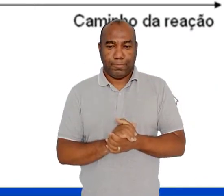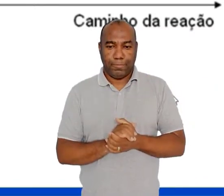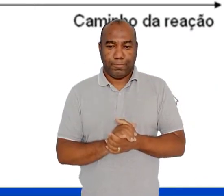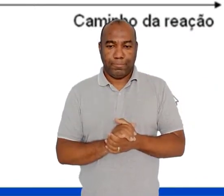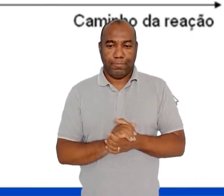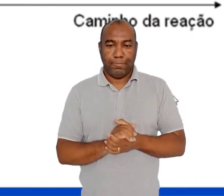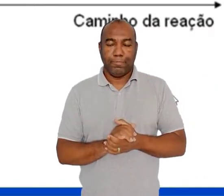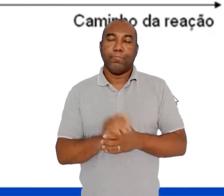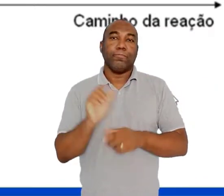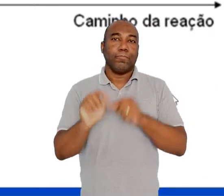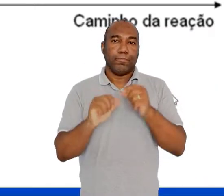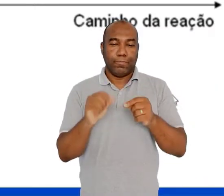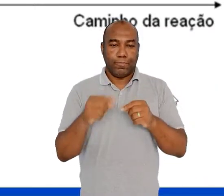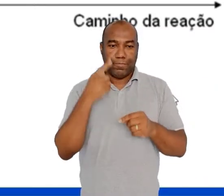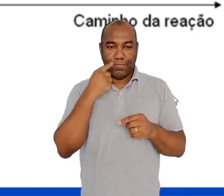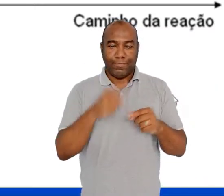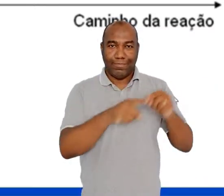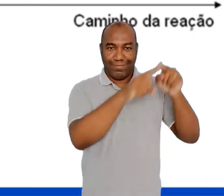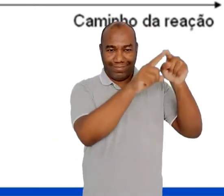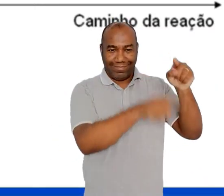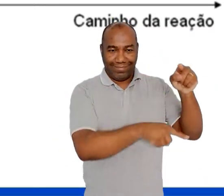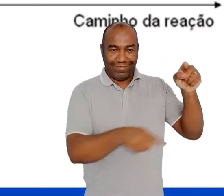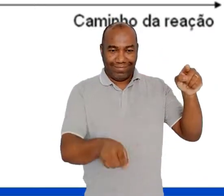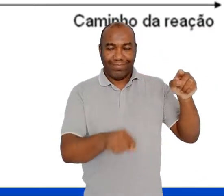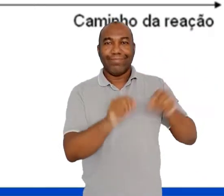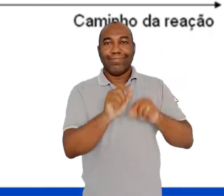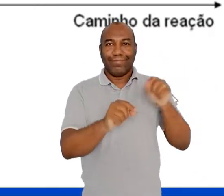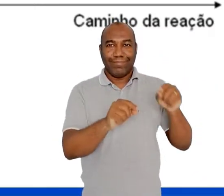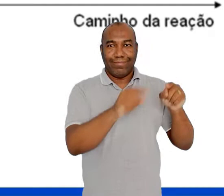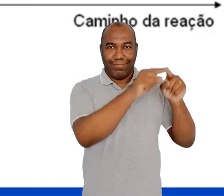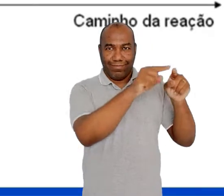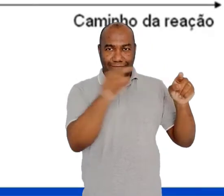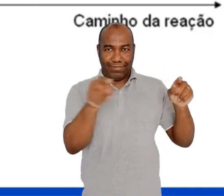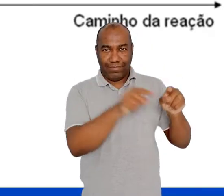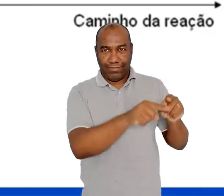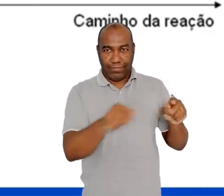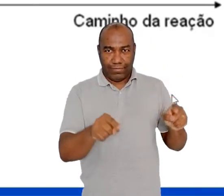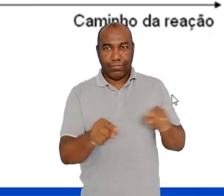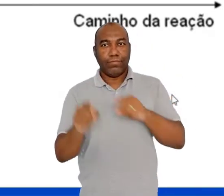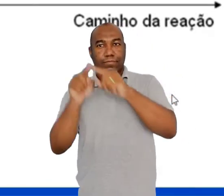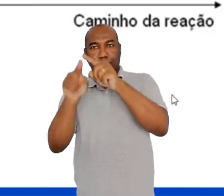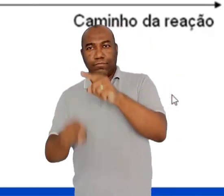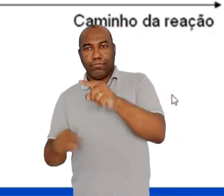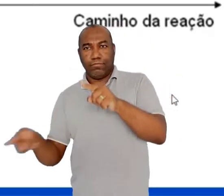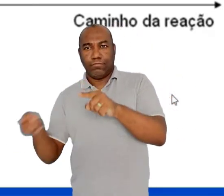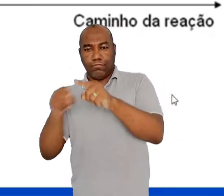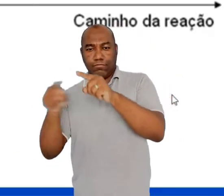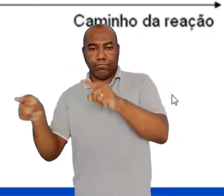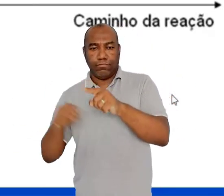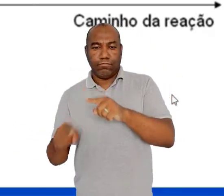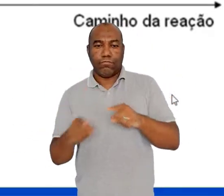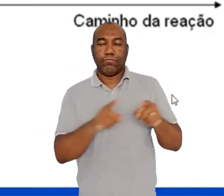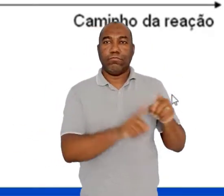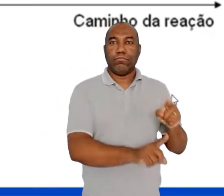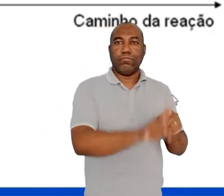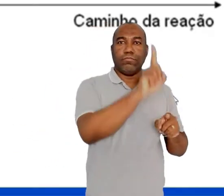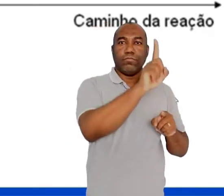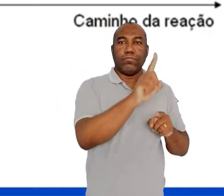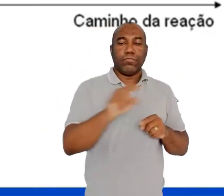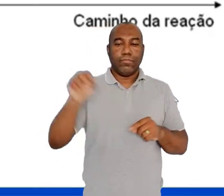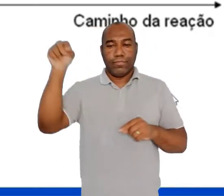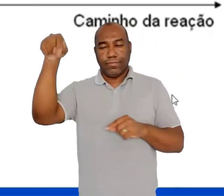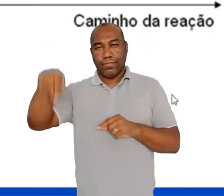a gente observa que para os reagentes formarem produtos, o nível de energia sobe ou desce? O nível de